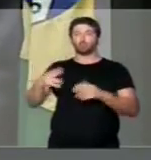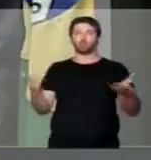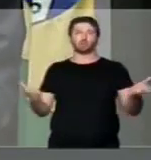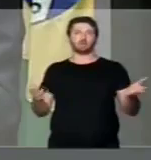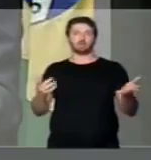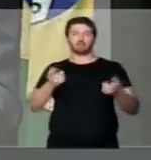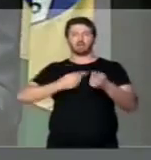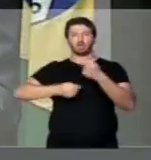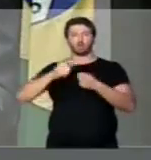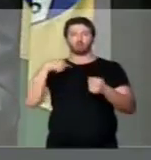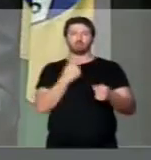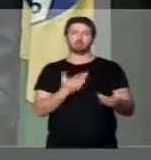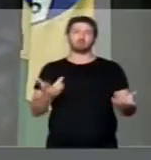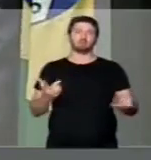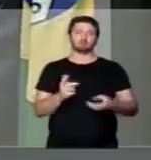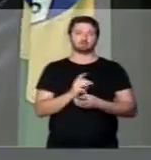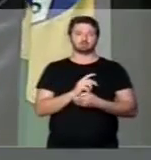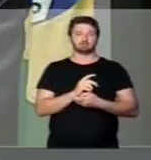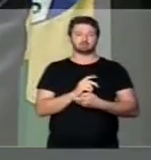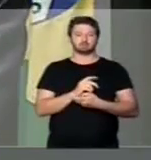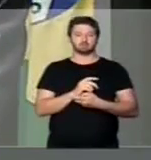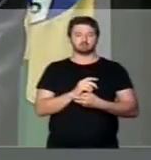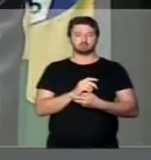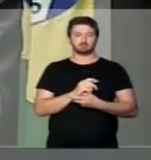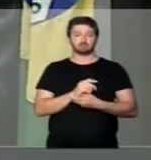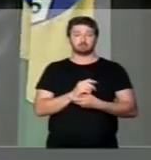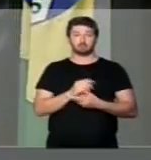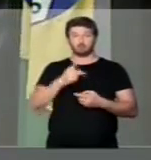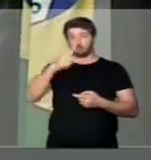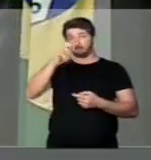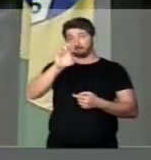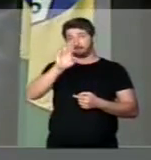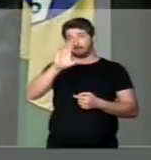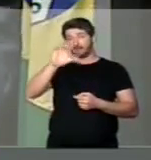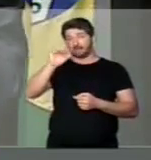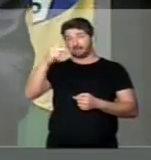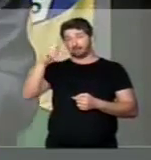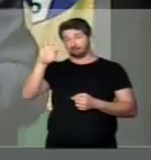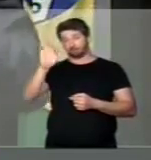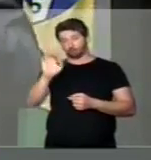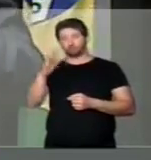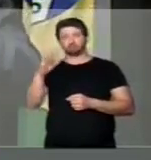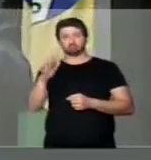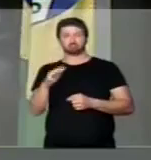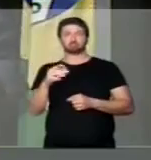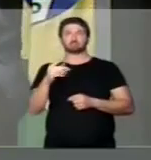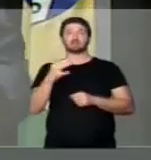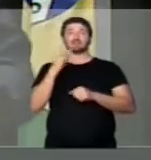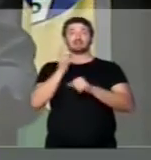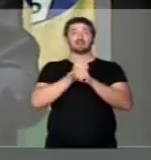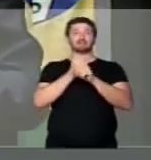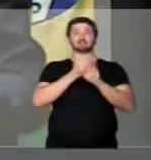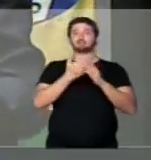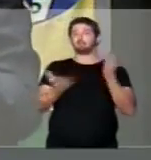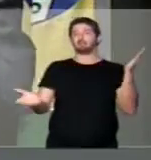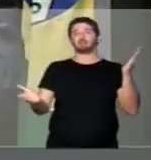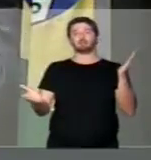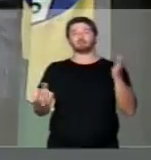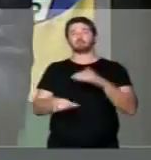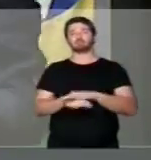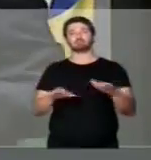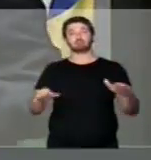nossa economia. Em termos de per capita, caminhamos para ter uma década perdida.